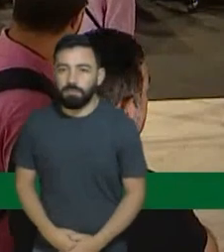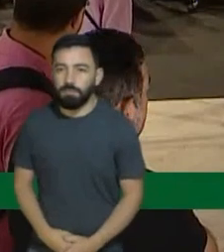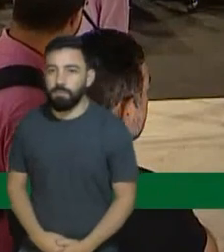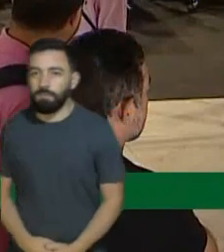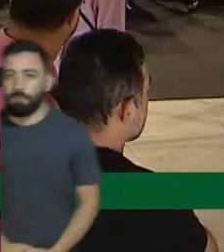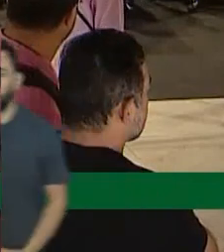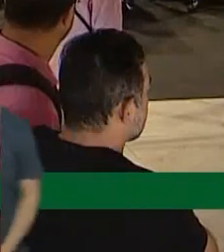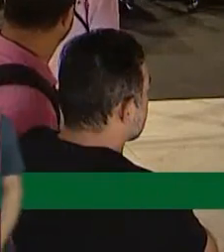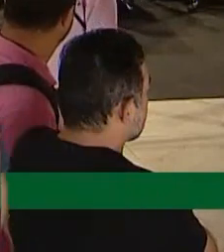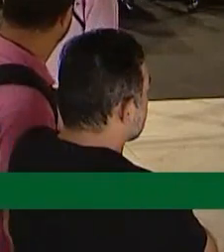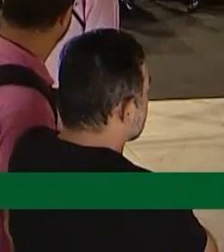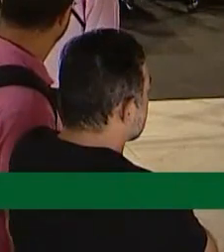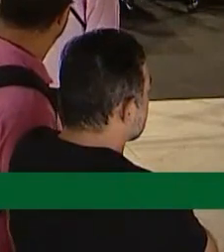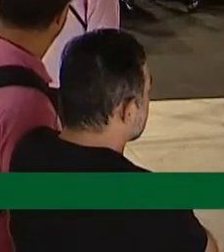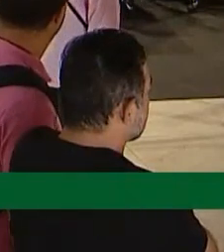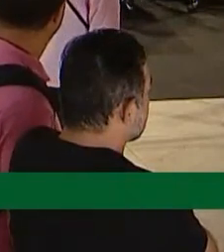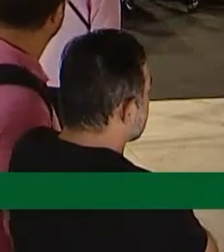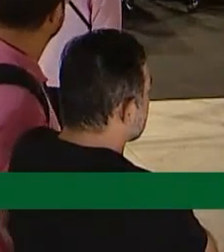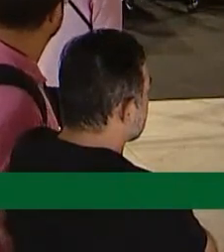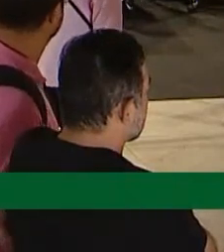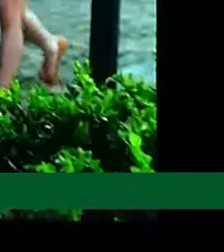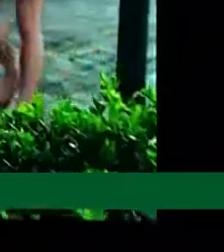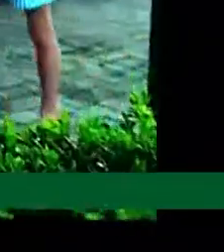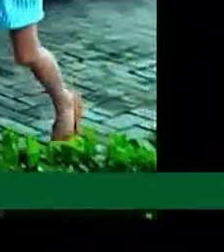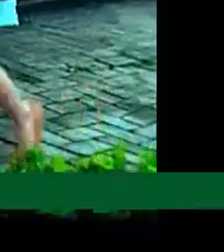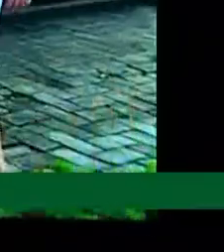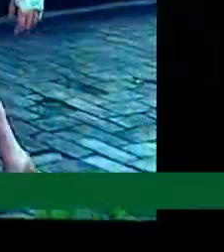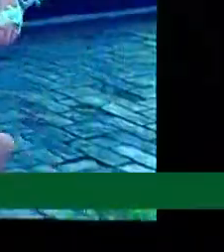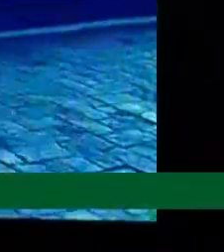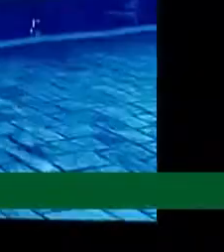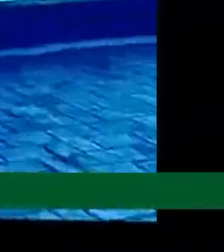você o nosso Hospital vem com a